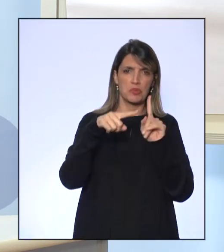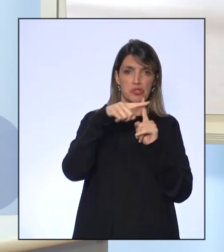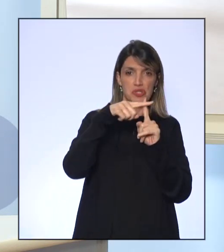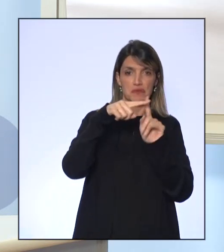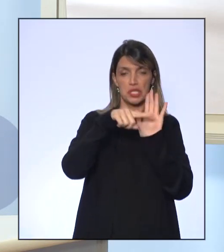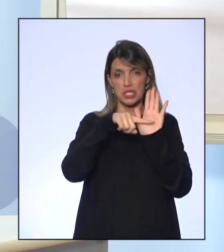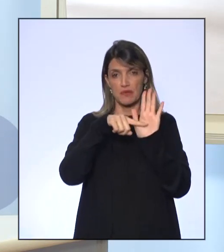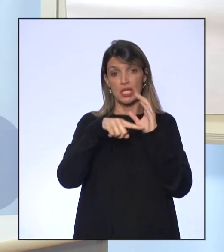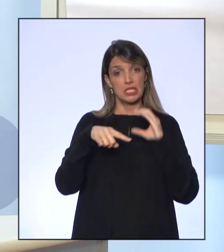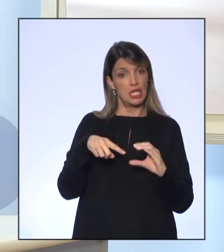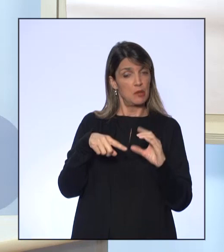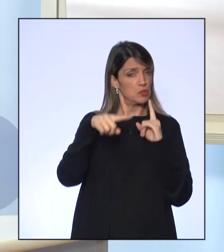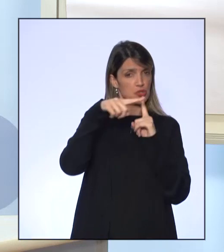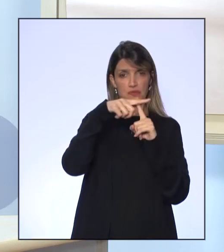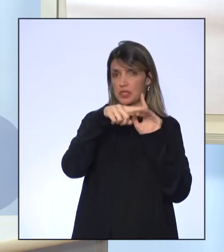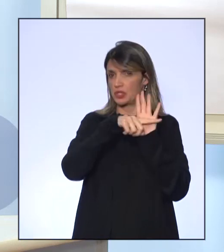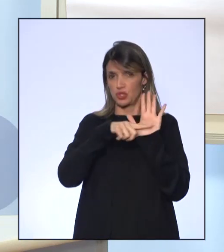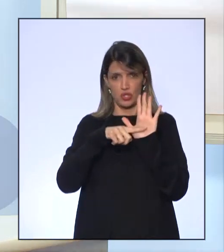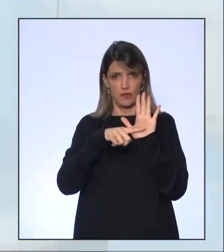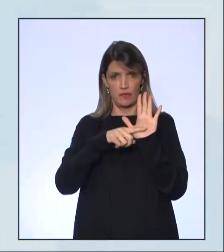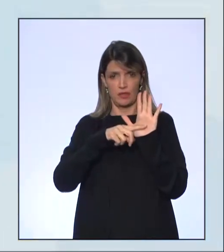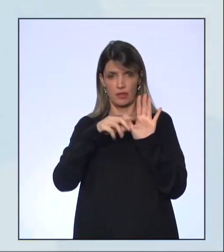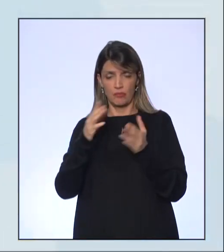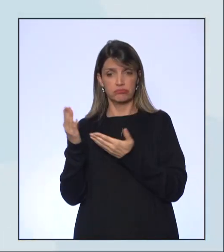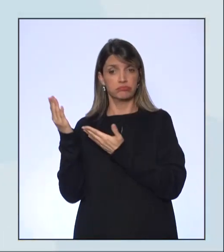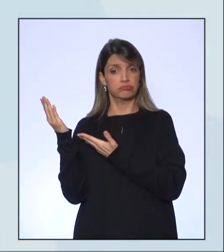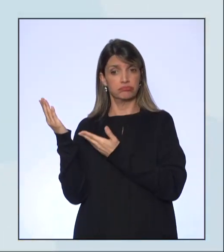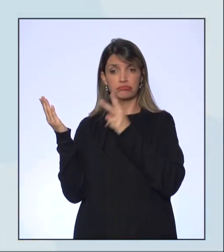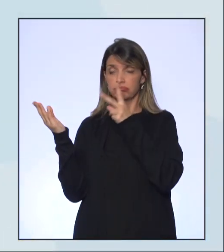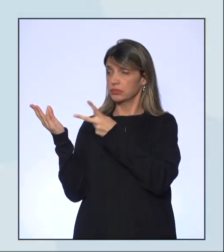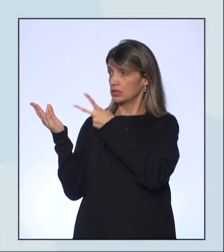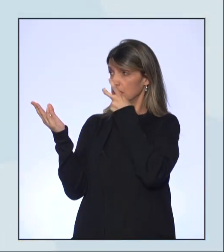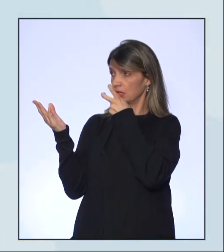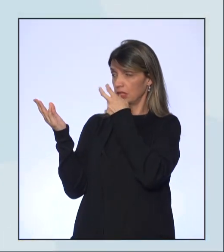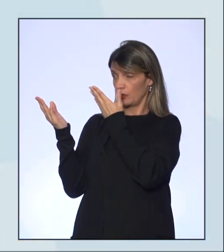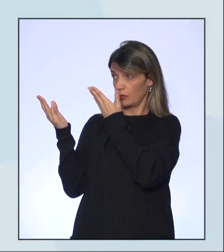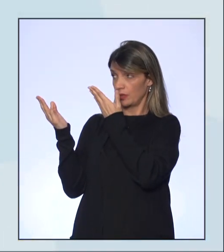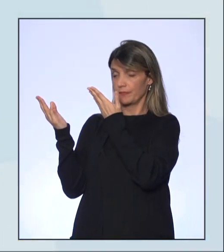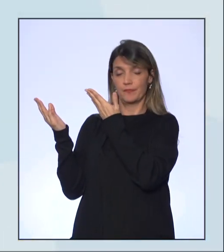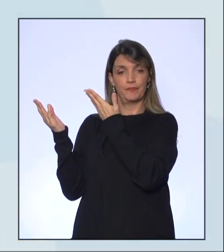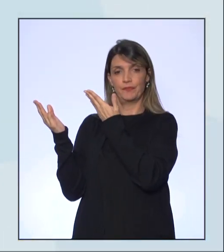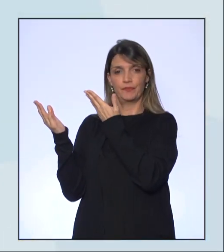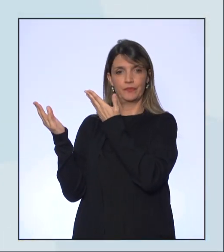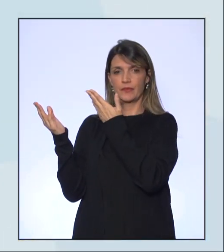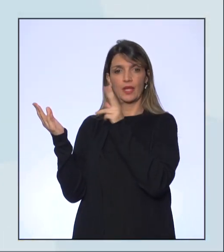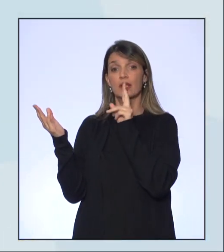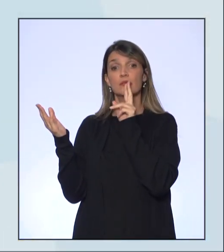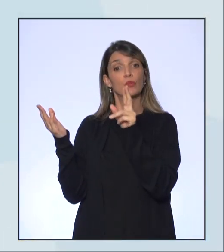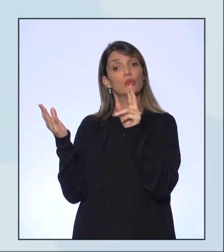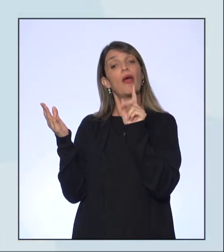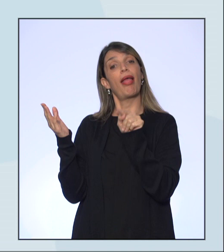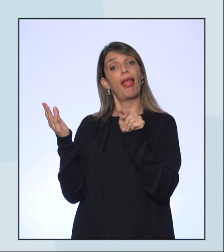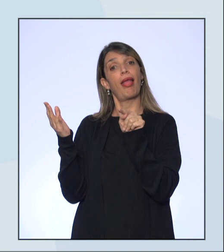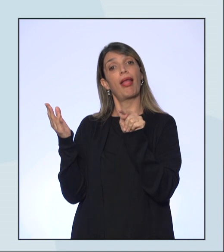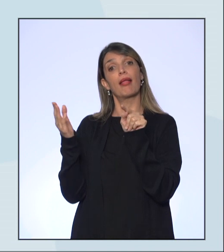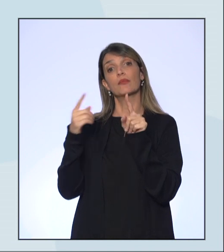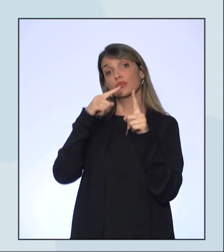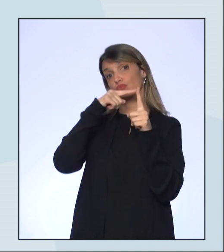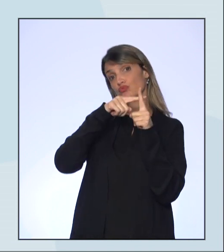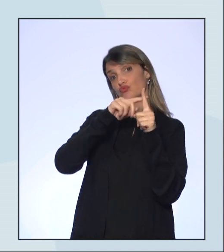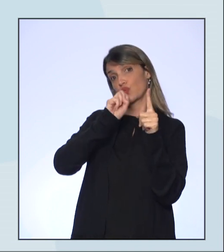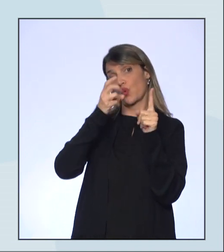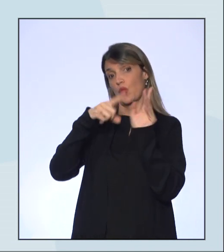ou negativa as é positiva ou negativa então olha aí na tela eu tenho seguinte agora responda se é positivo ou negativo